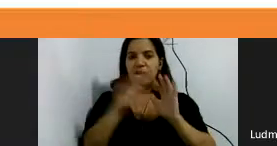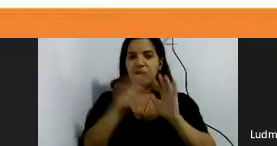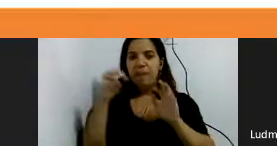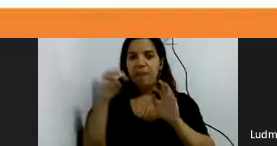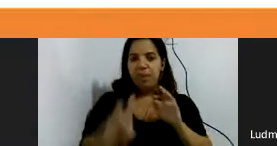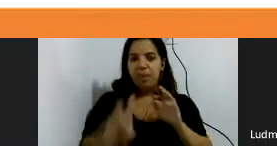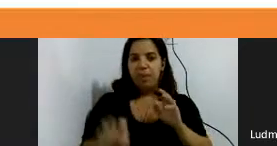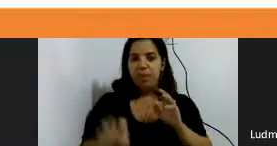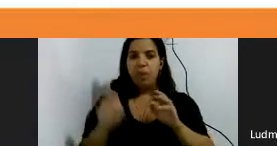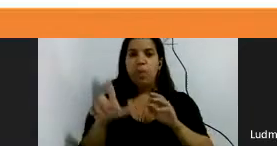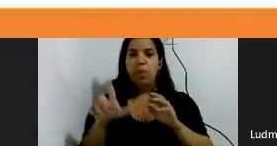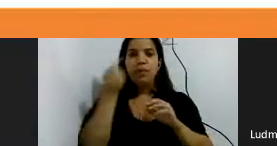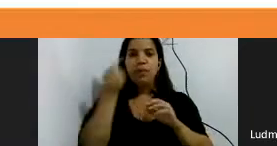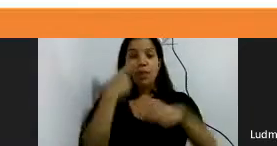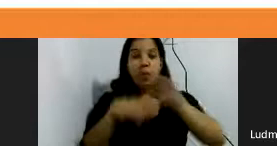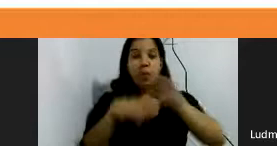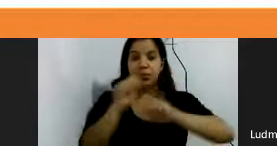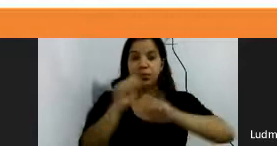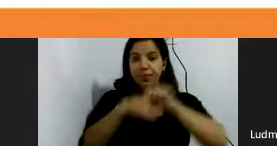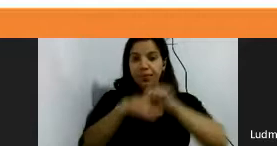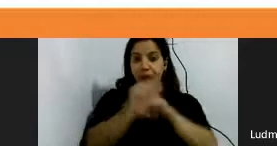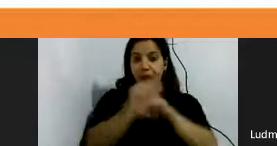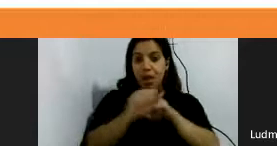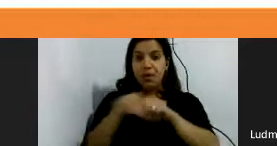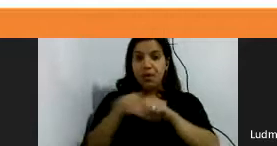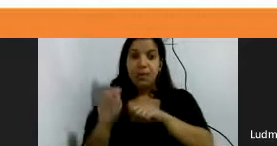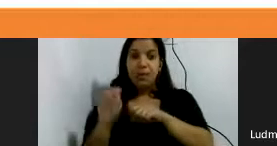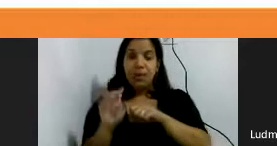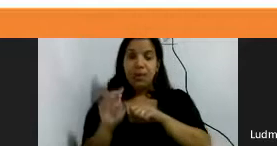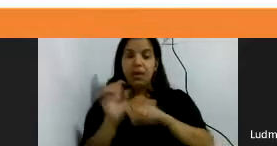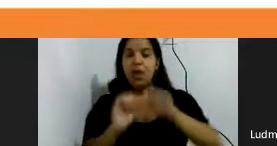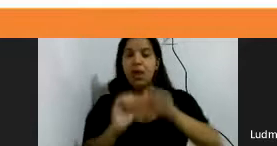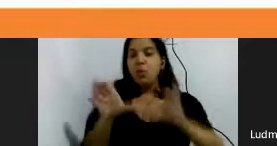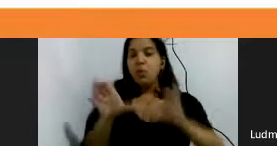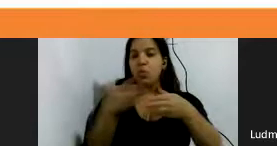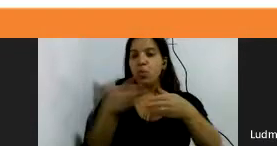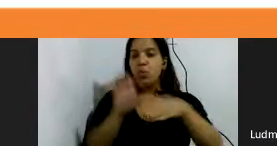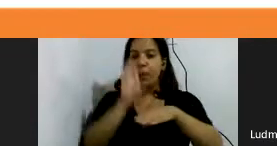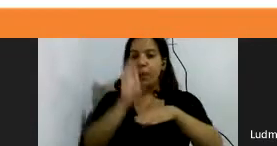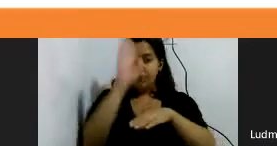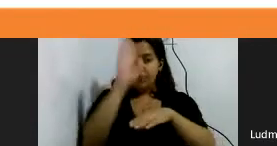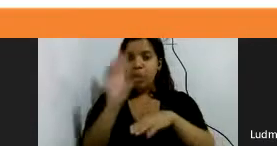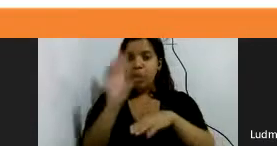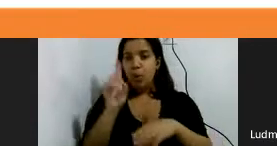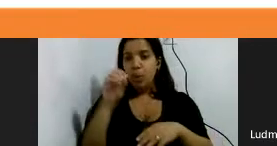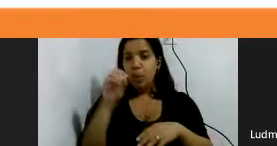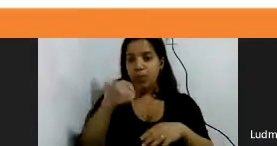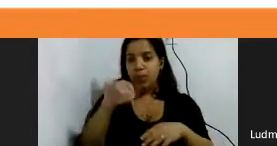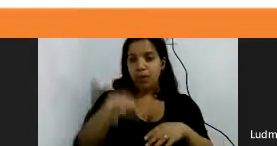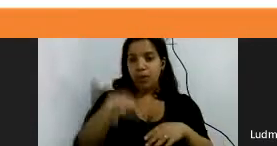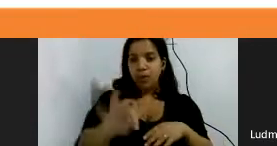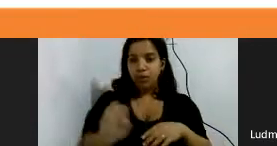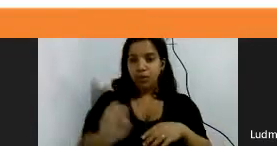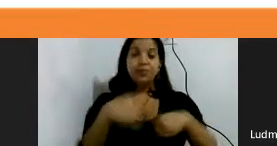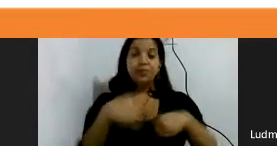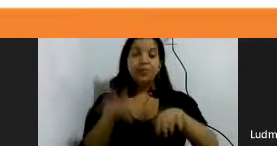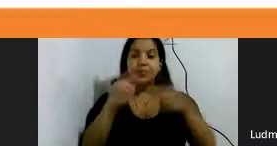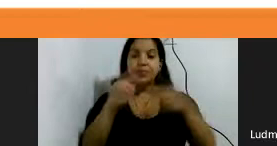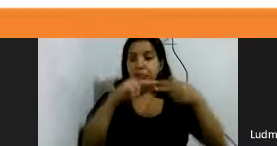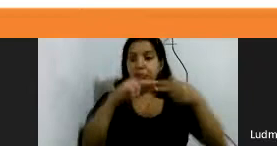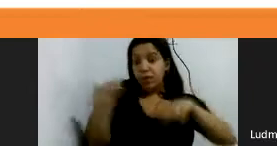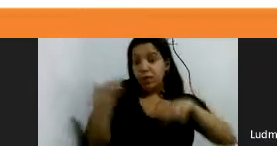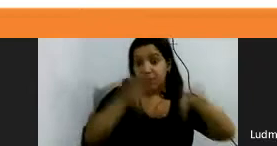eles verificaram que o A e o B eram os grupos dominantes. Então, eles avaliaram o que? A